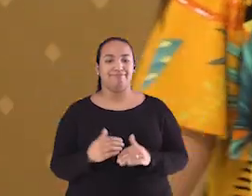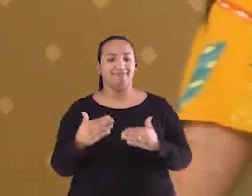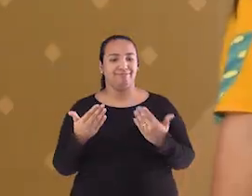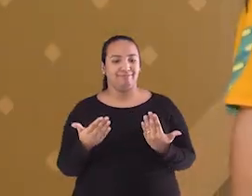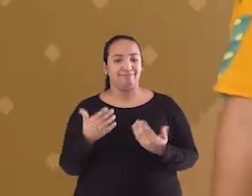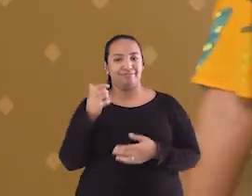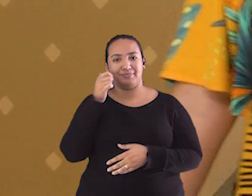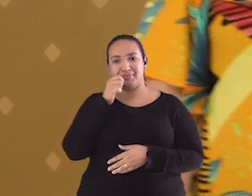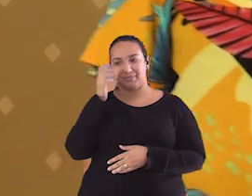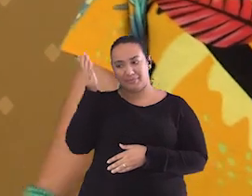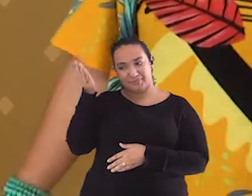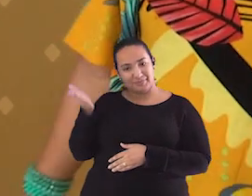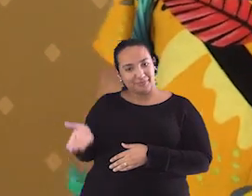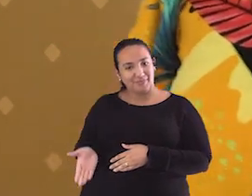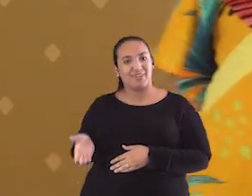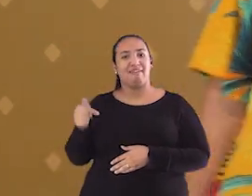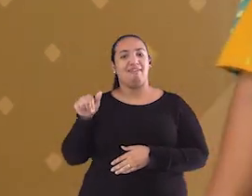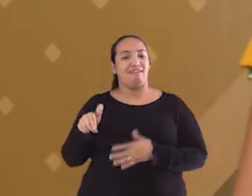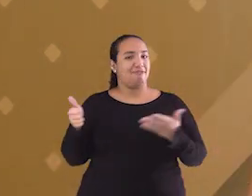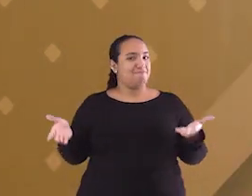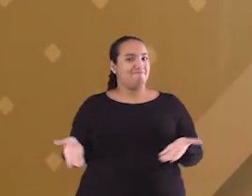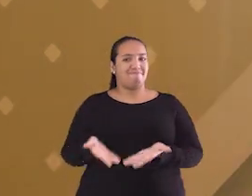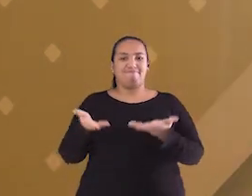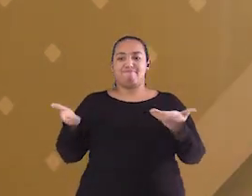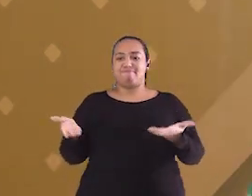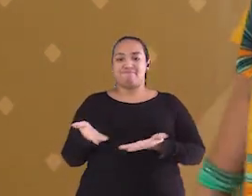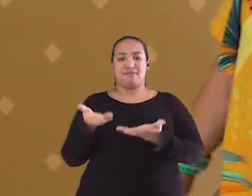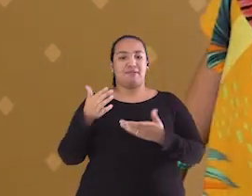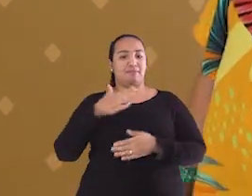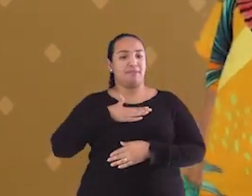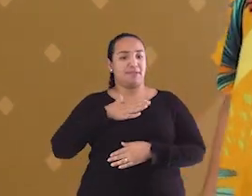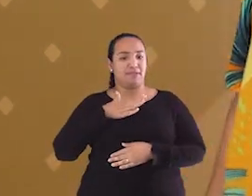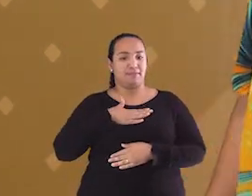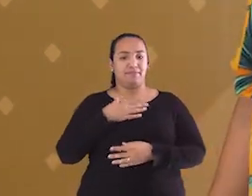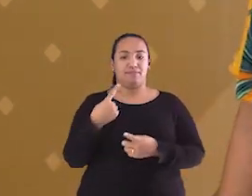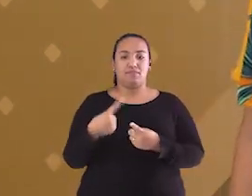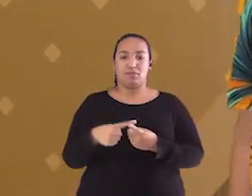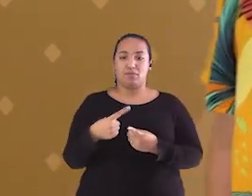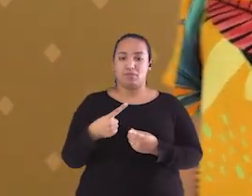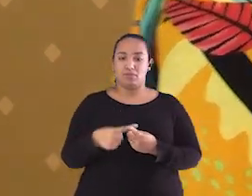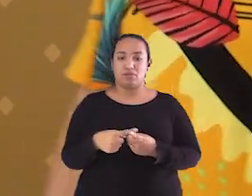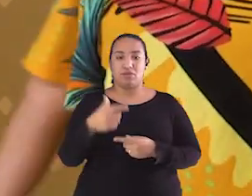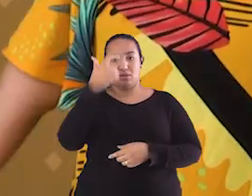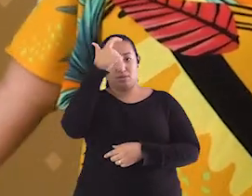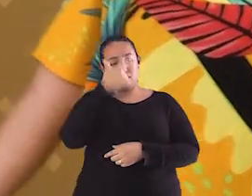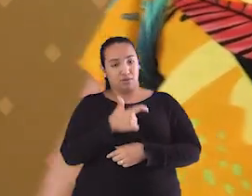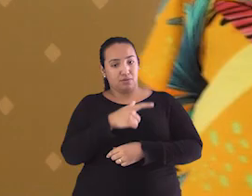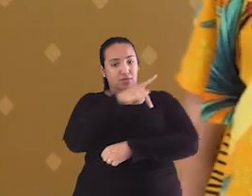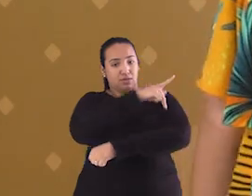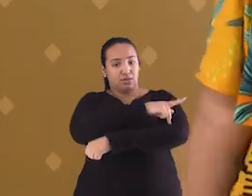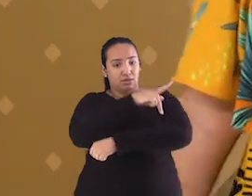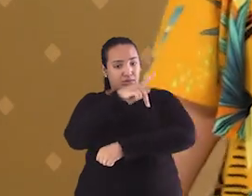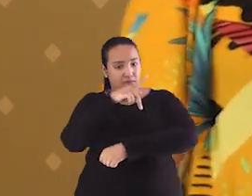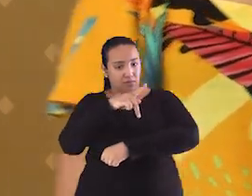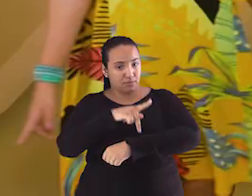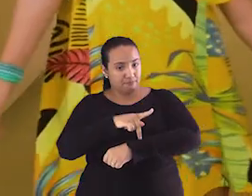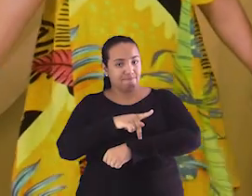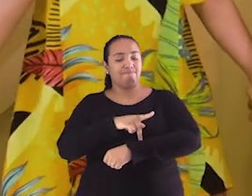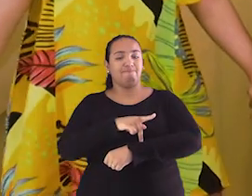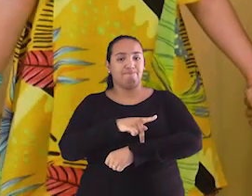Isabela. A Isabela foi minha maior motivação, porque como pedagoga, né, você